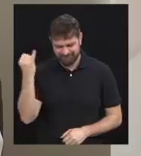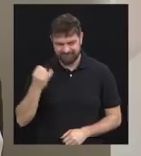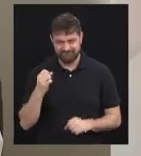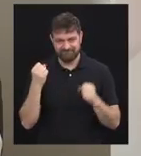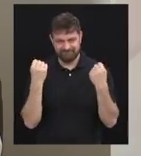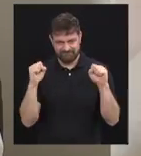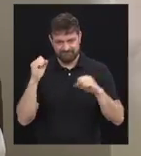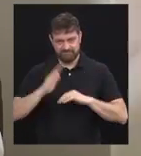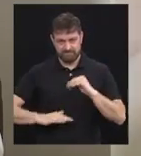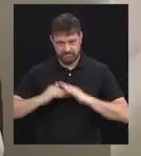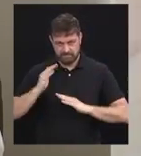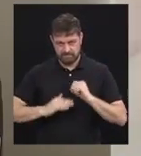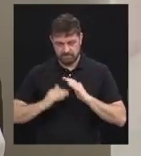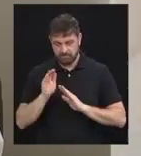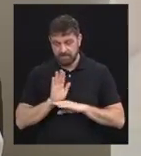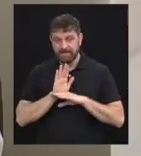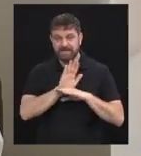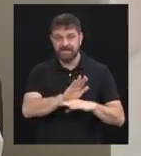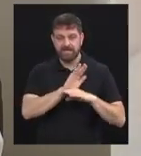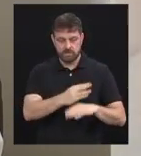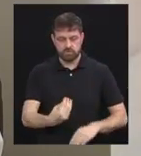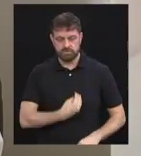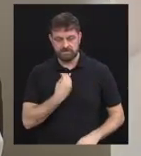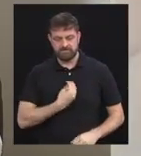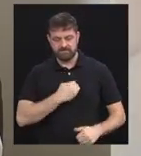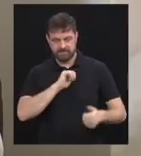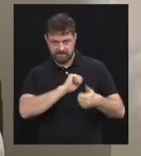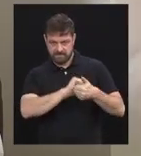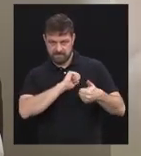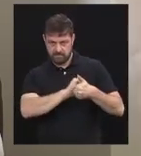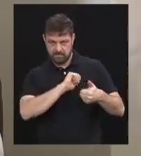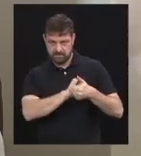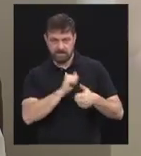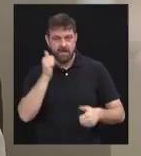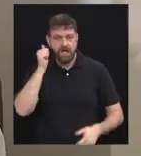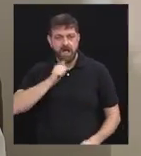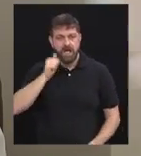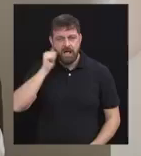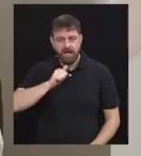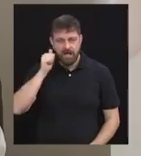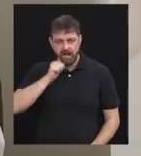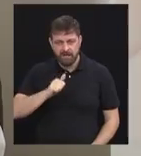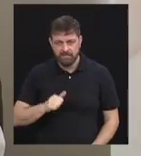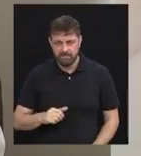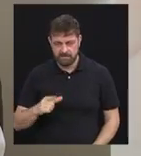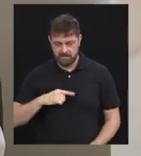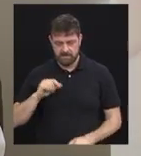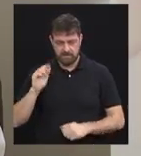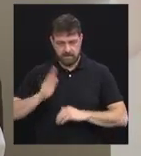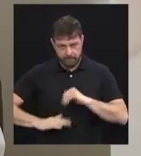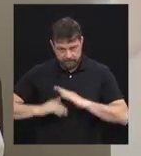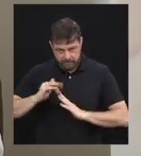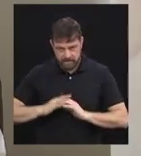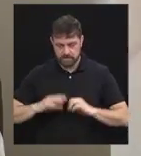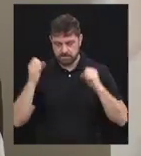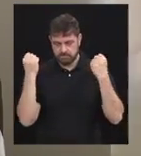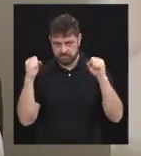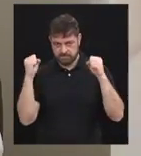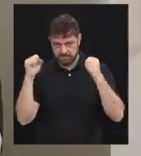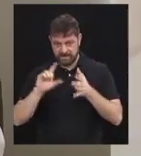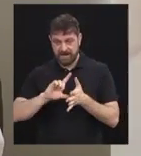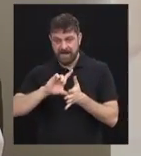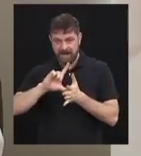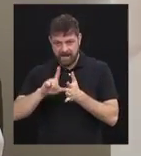melhora o prognóstico do paciente. Isso é uma coisa importante. A mulher que faz exercício físico depois